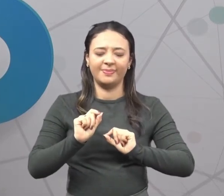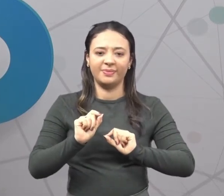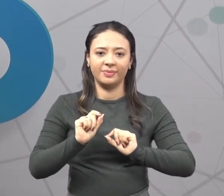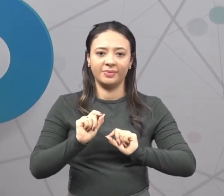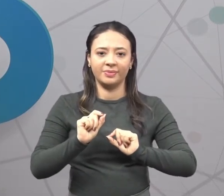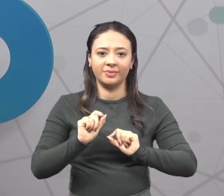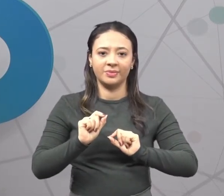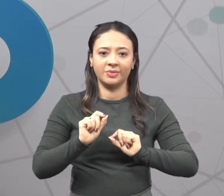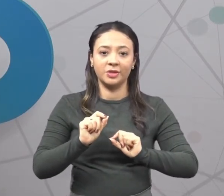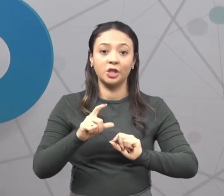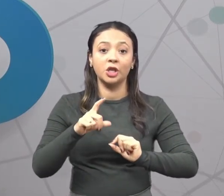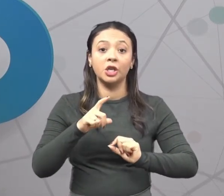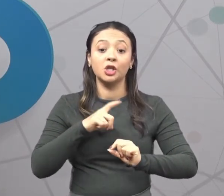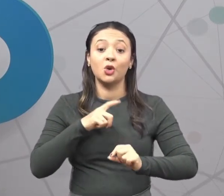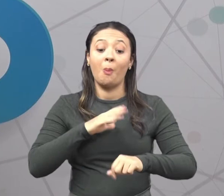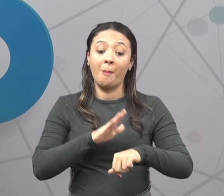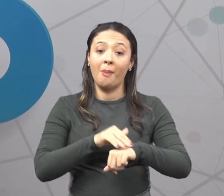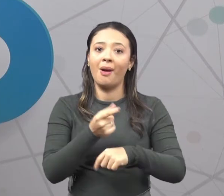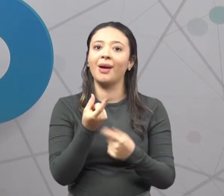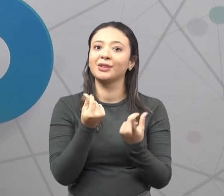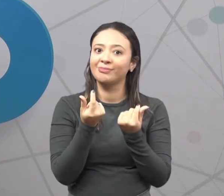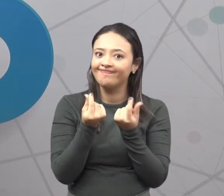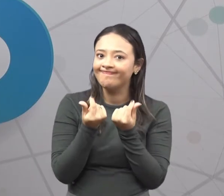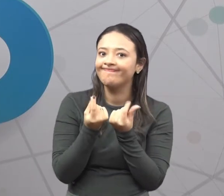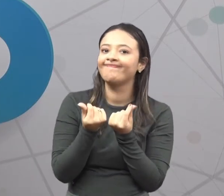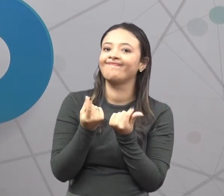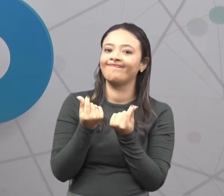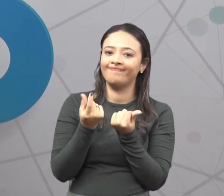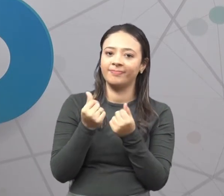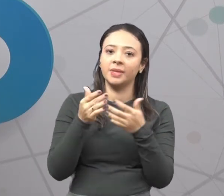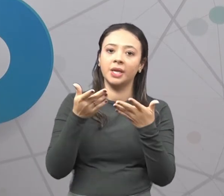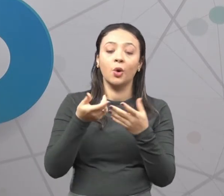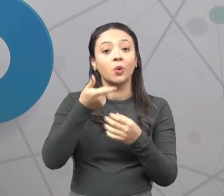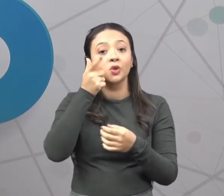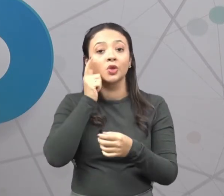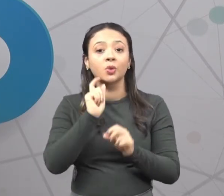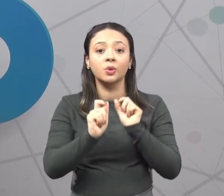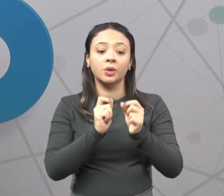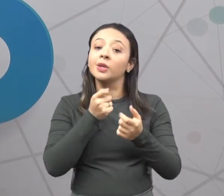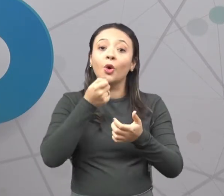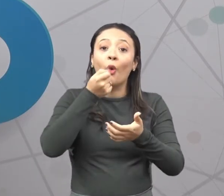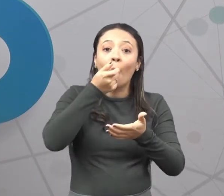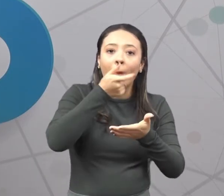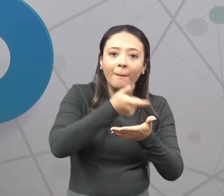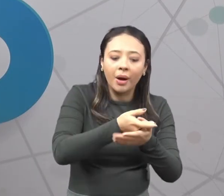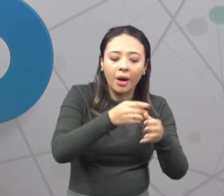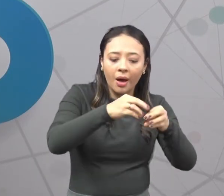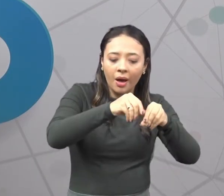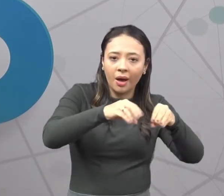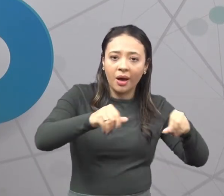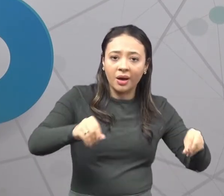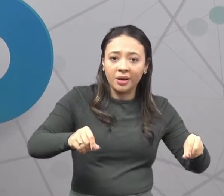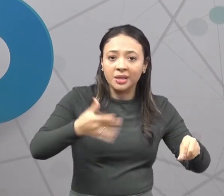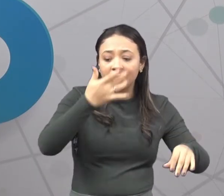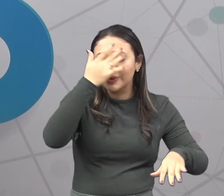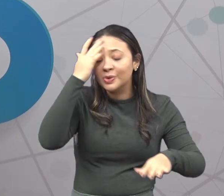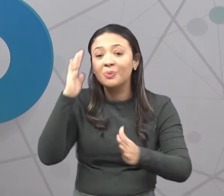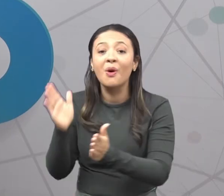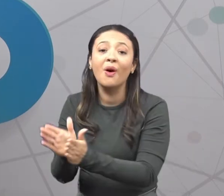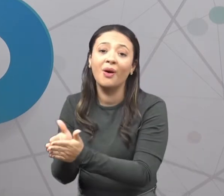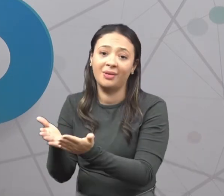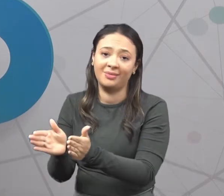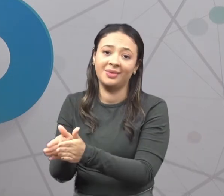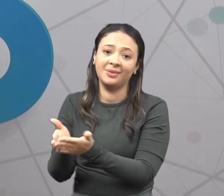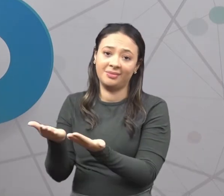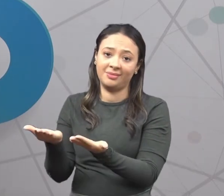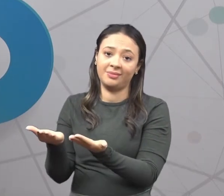digamos, poder econômico, né? E comprar essas terras dos pequenos proprietários, dos colonos,